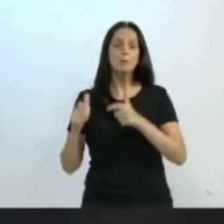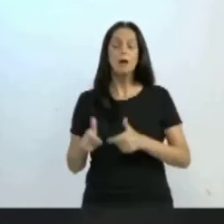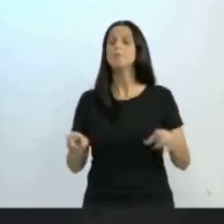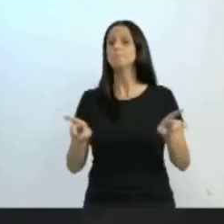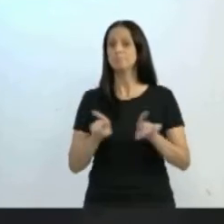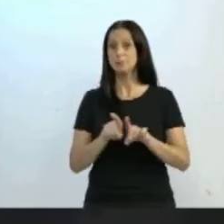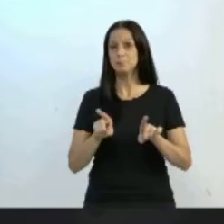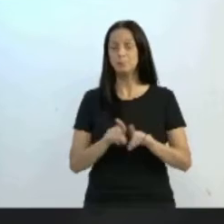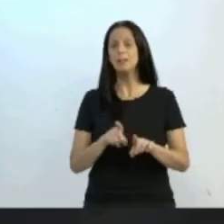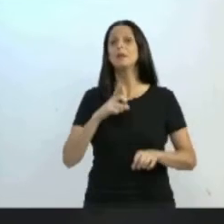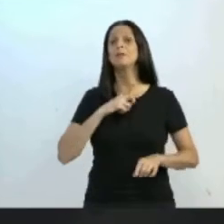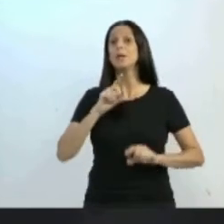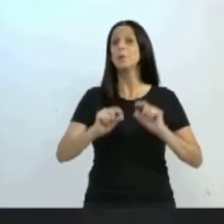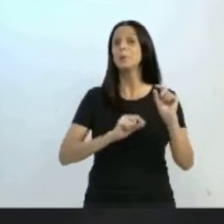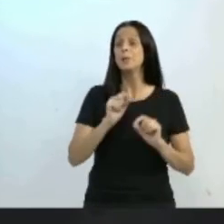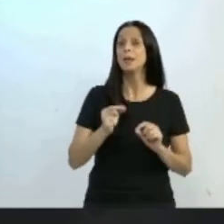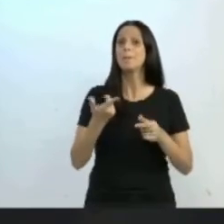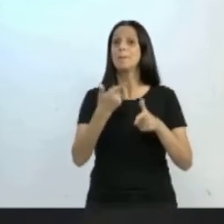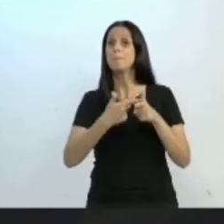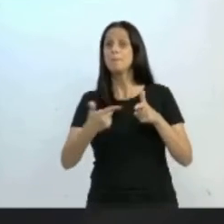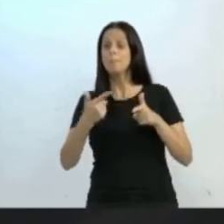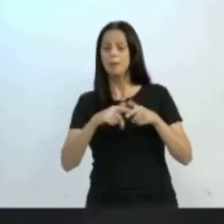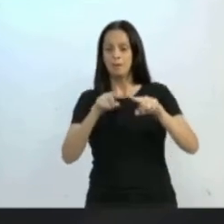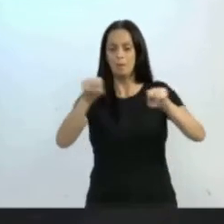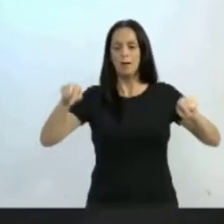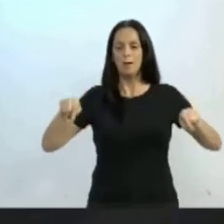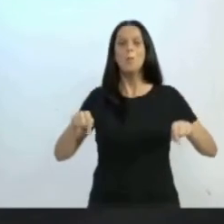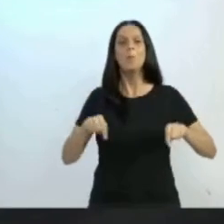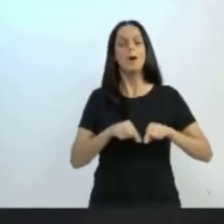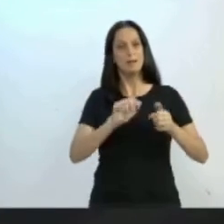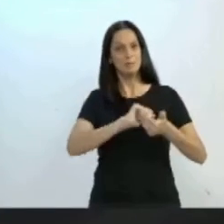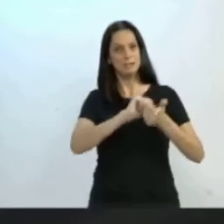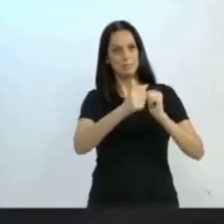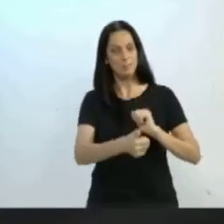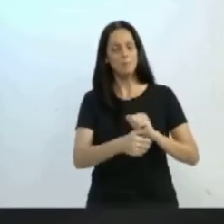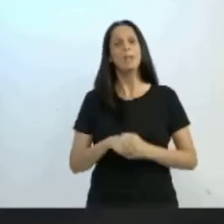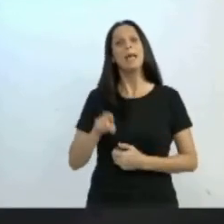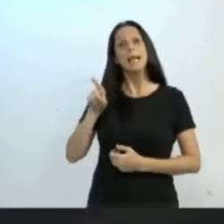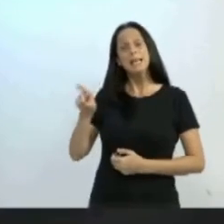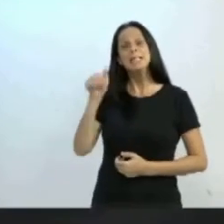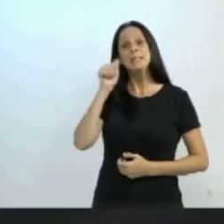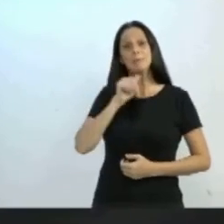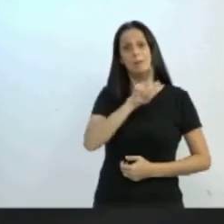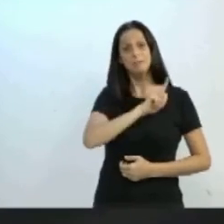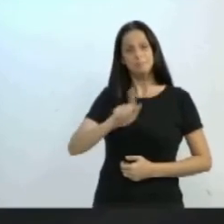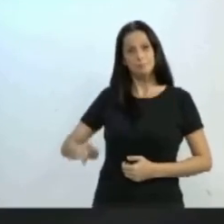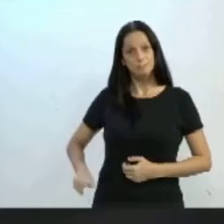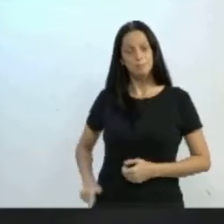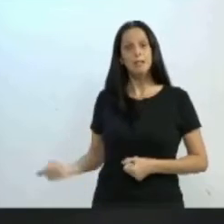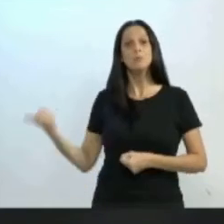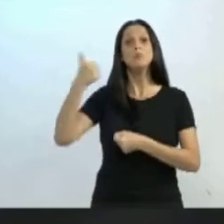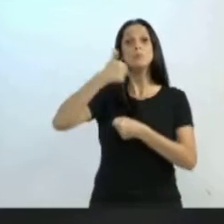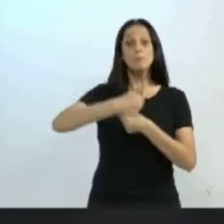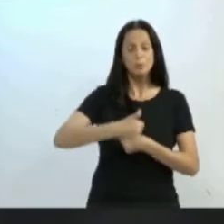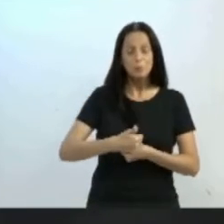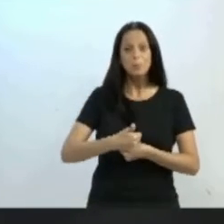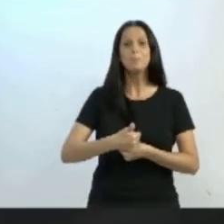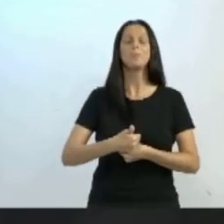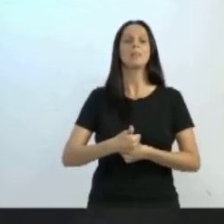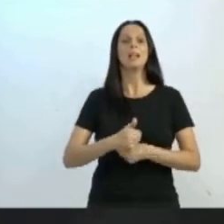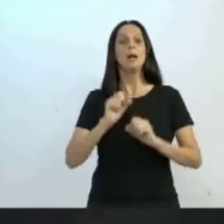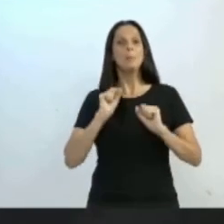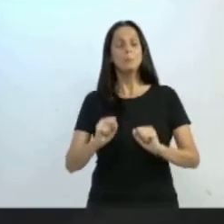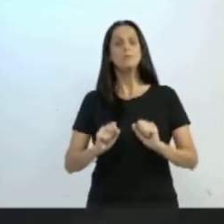assumiu recentemente né Por até 120 dias que ela colocasse esse recurso de 200 milhões em vez da Investindo na